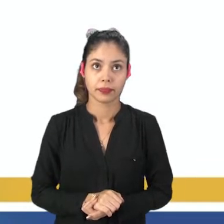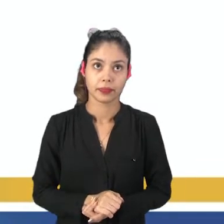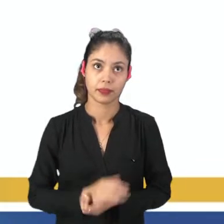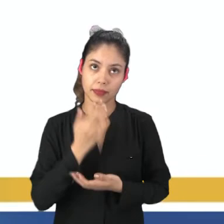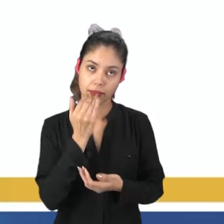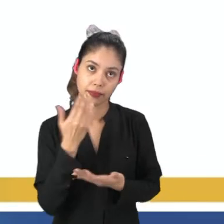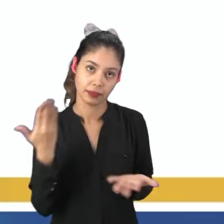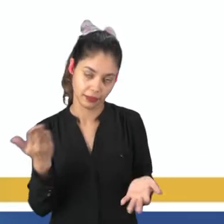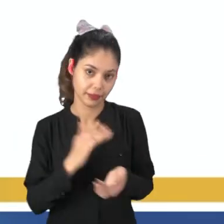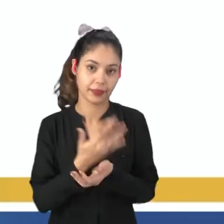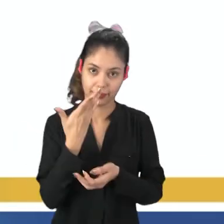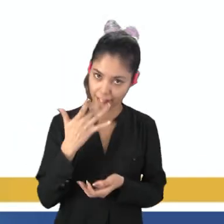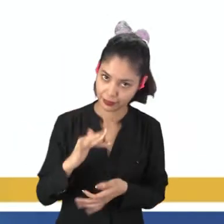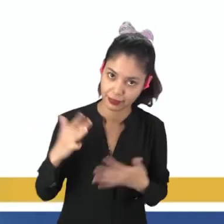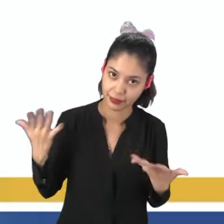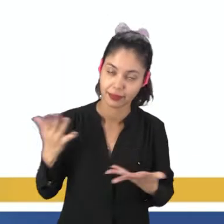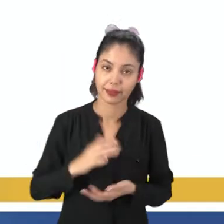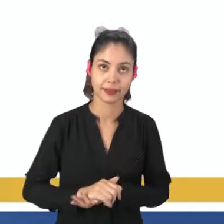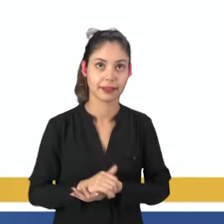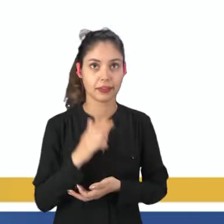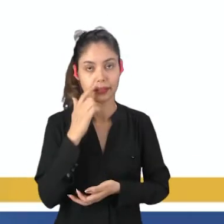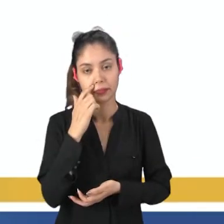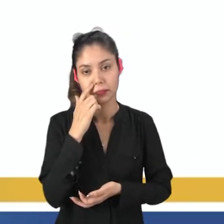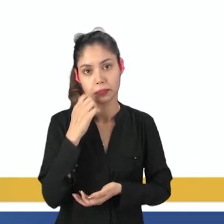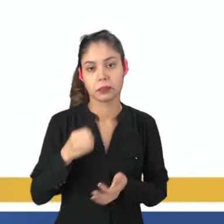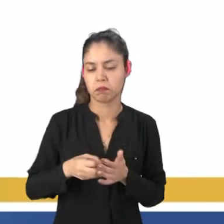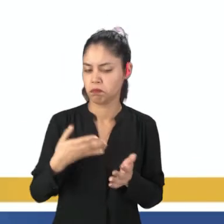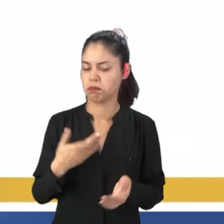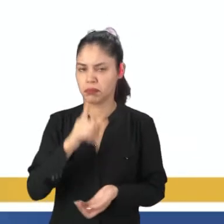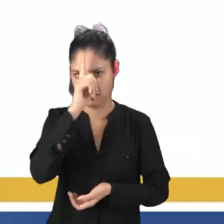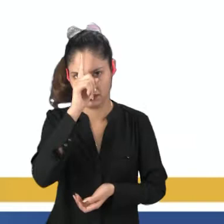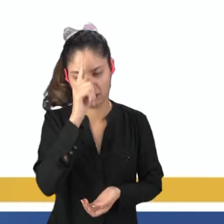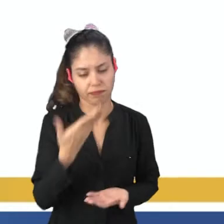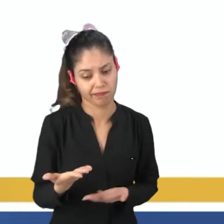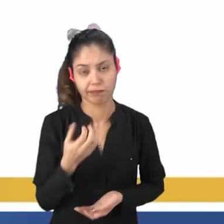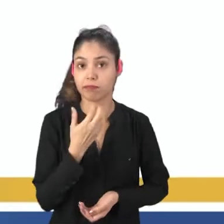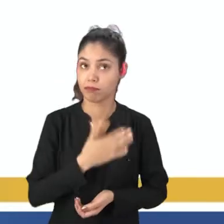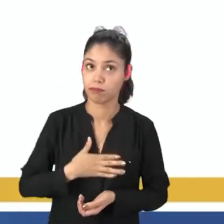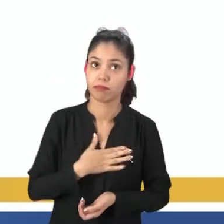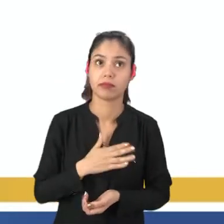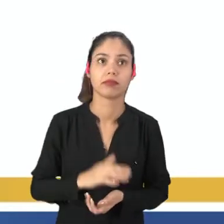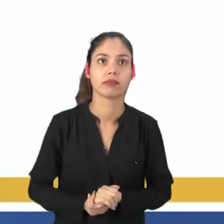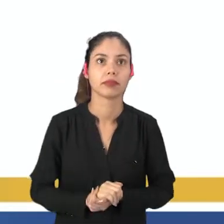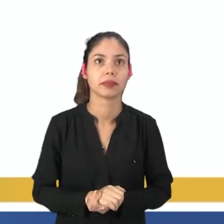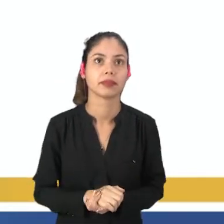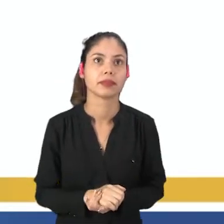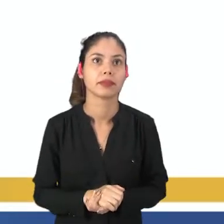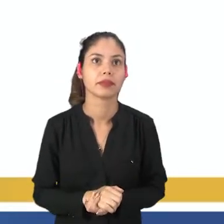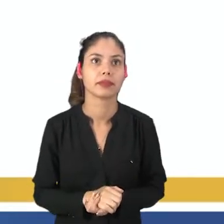mais biscoito é criança, né? Eu não conheço muitos adultos que são muito fãs.